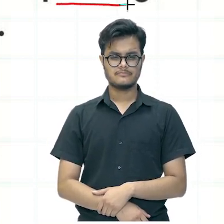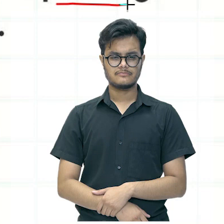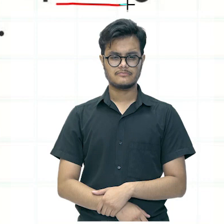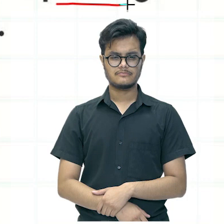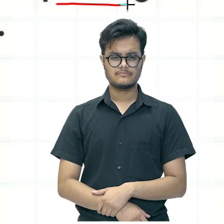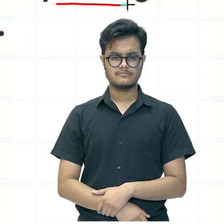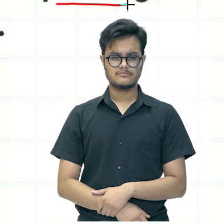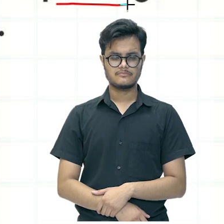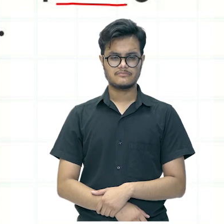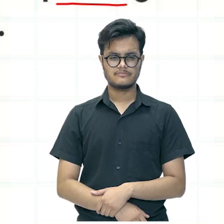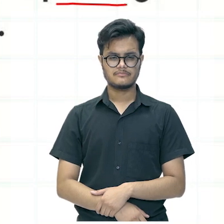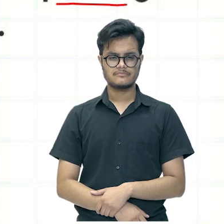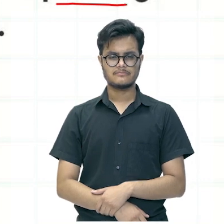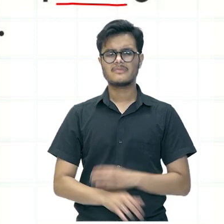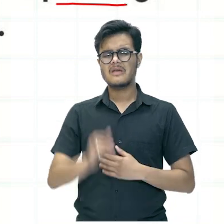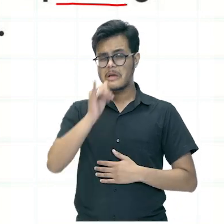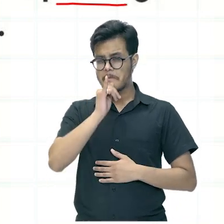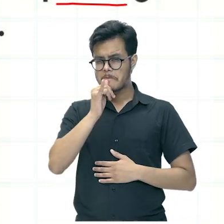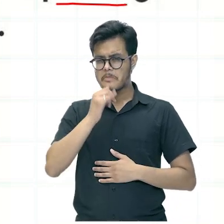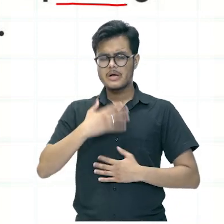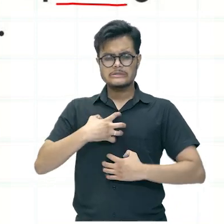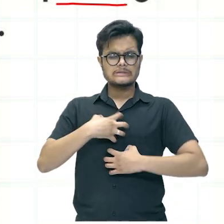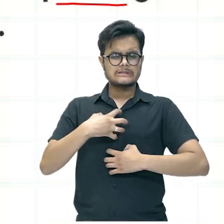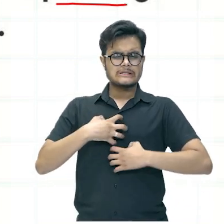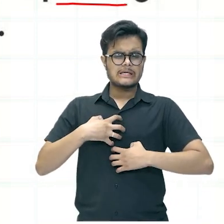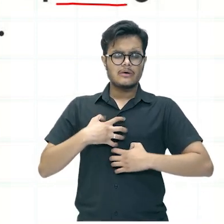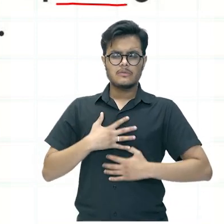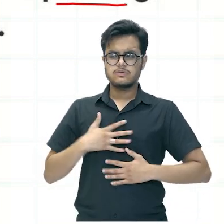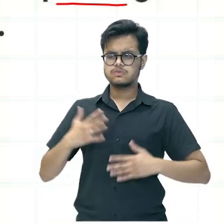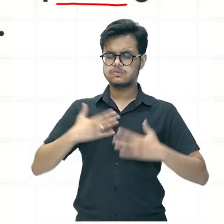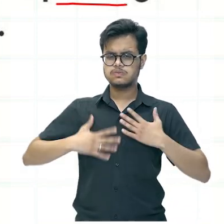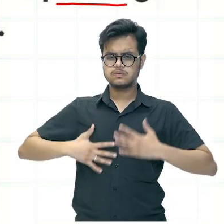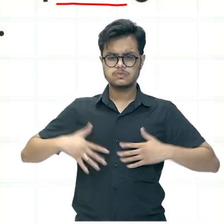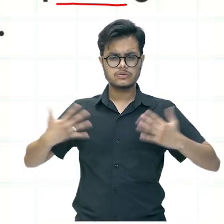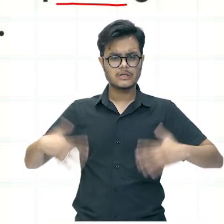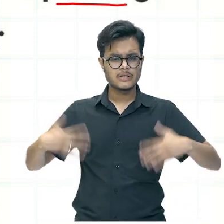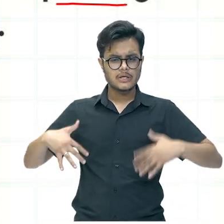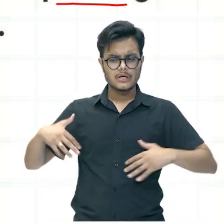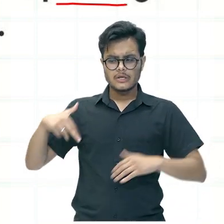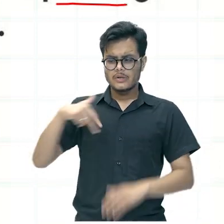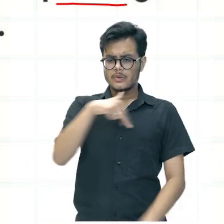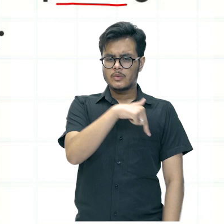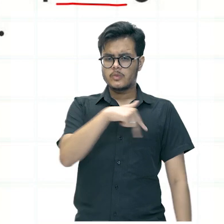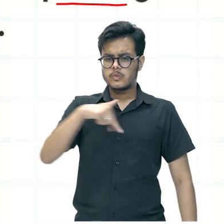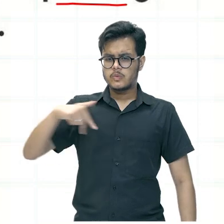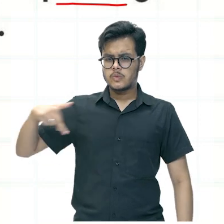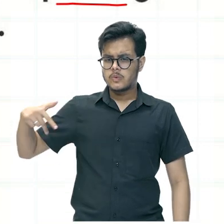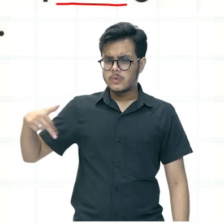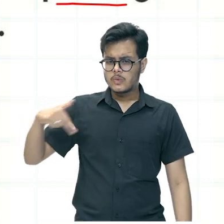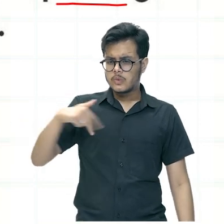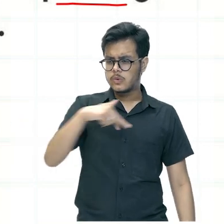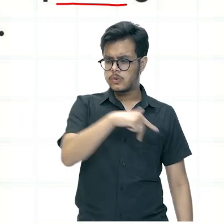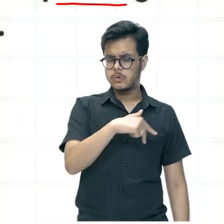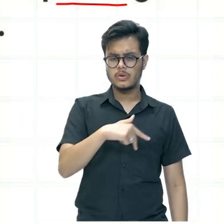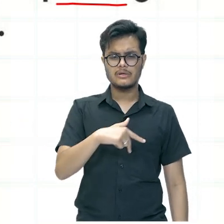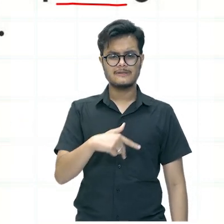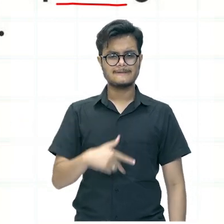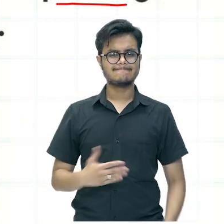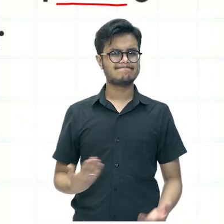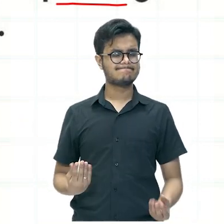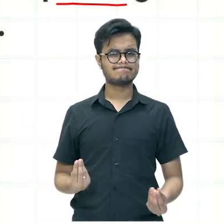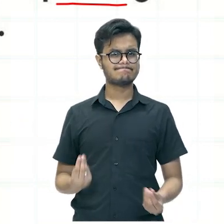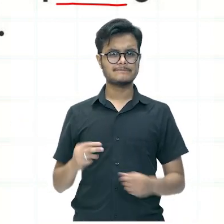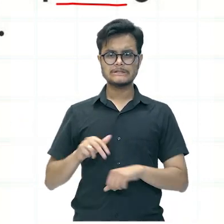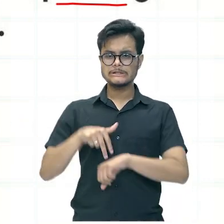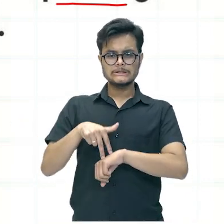ok? Tremor das mãos, hand wringing, or inability to sit still, ok? Uma incapacidade de